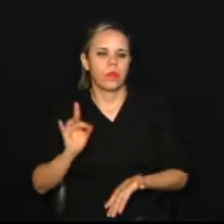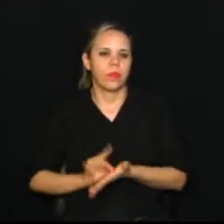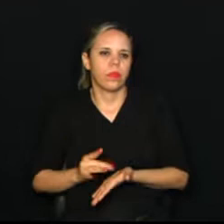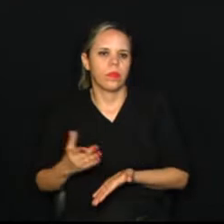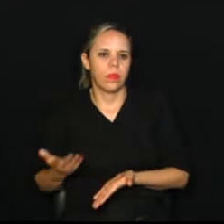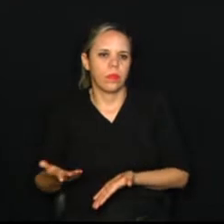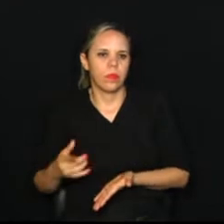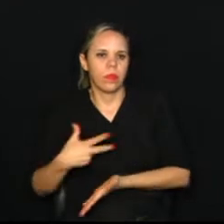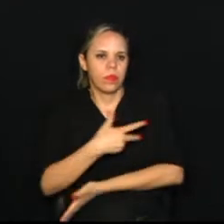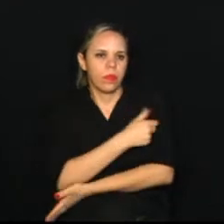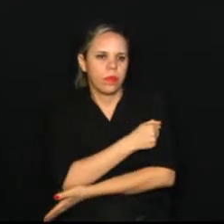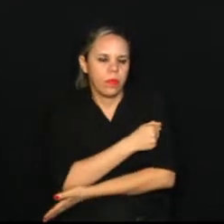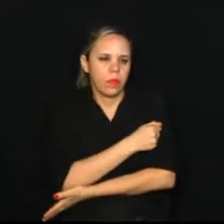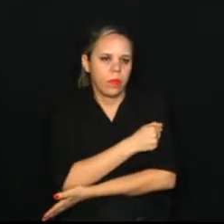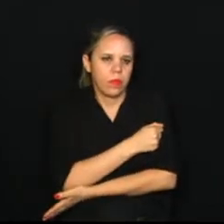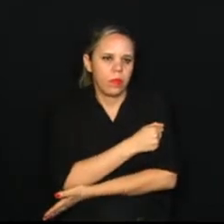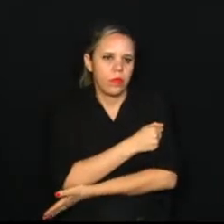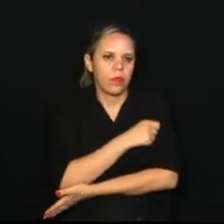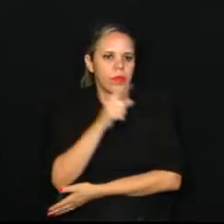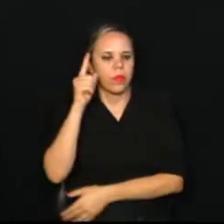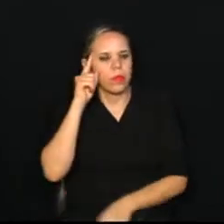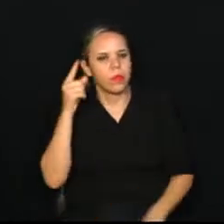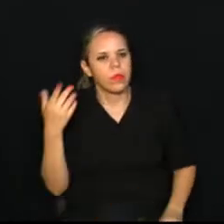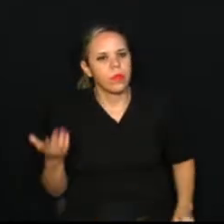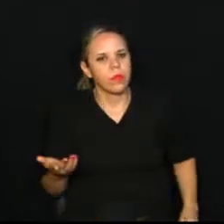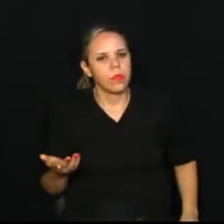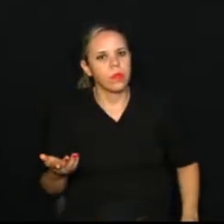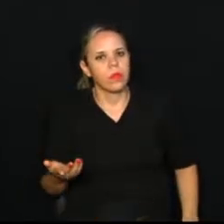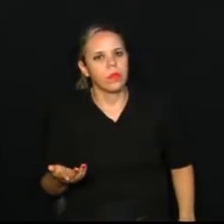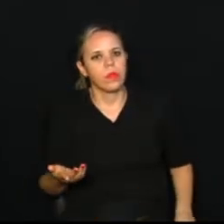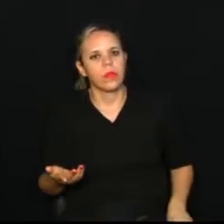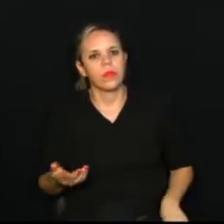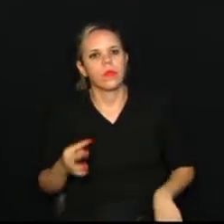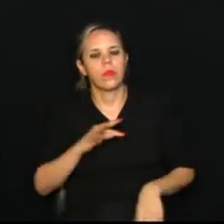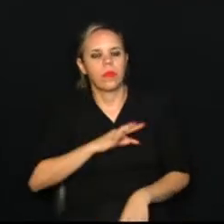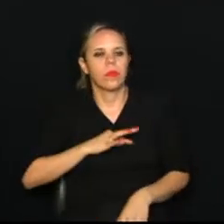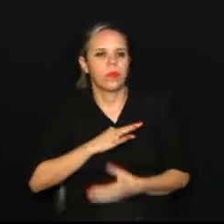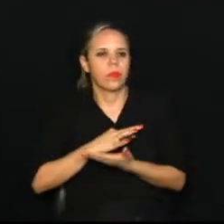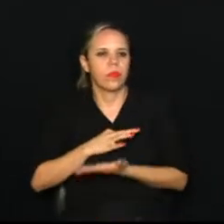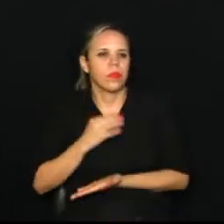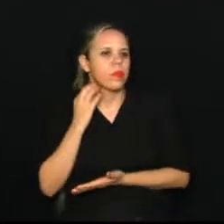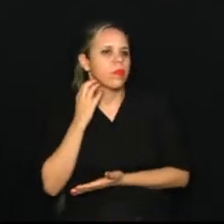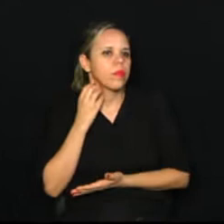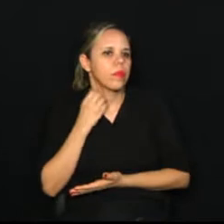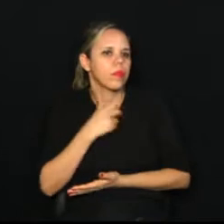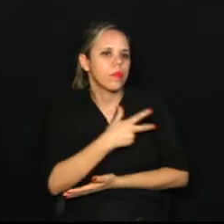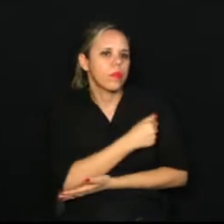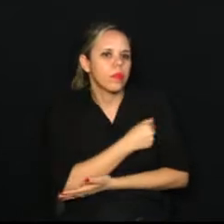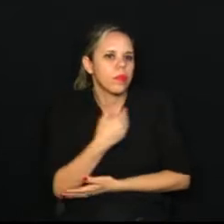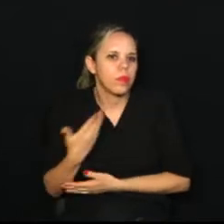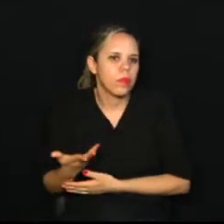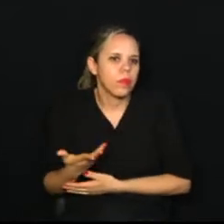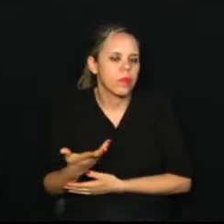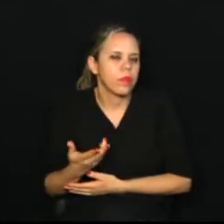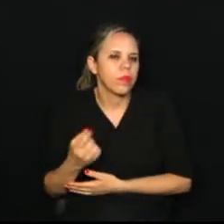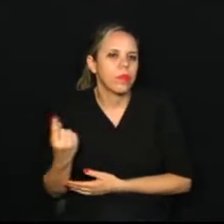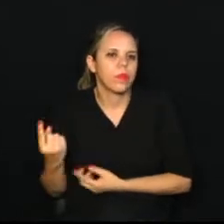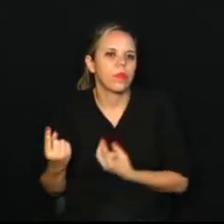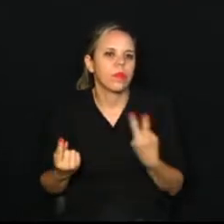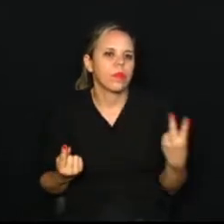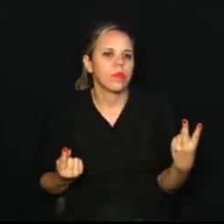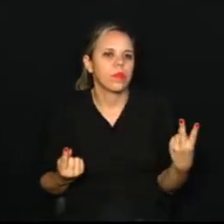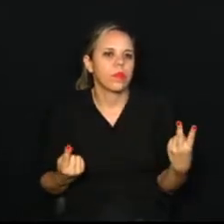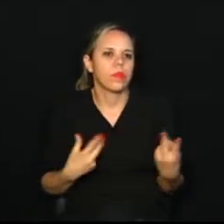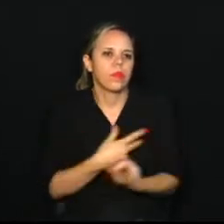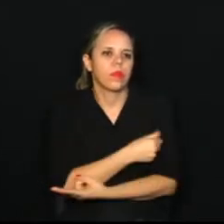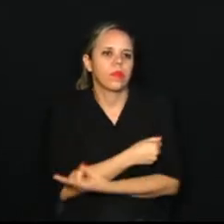foi vacinada num determinado dia, por um determinado técnico, com tal vacina, se tomou uma ou duas